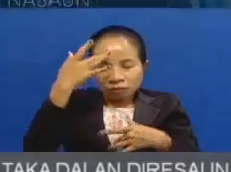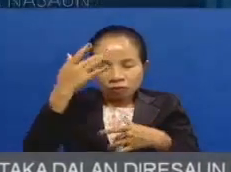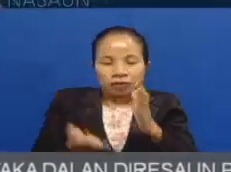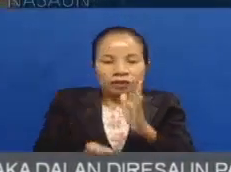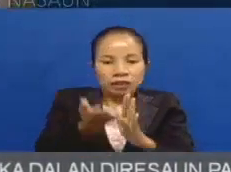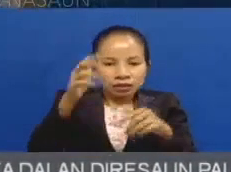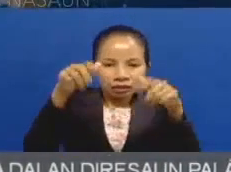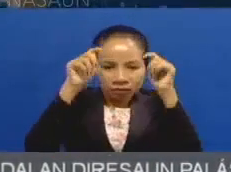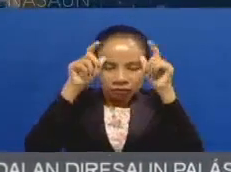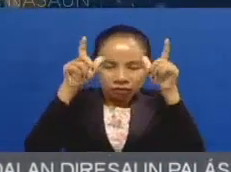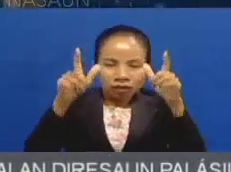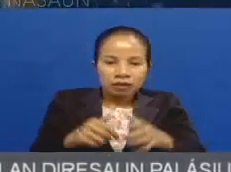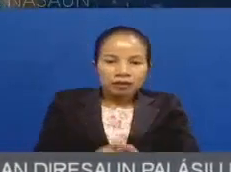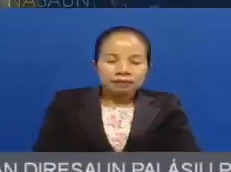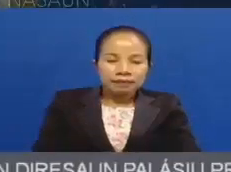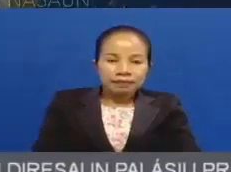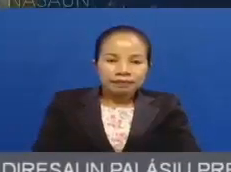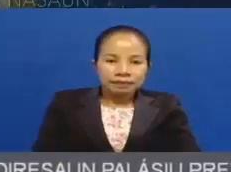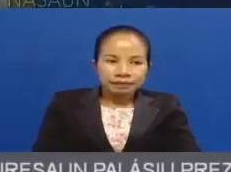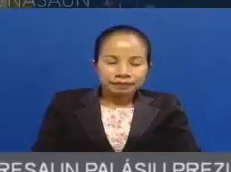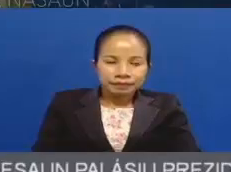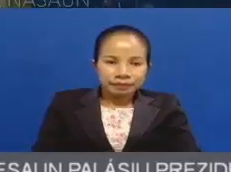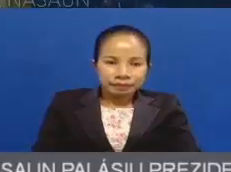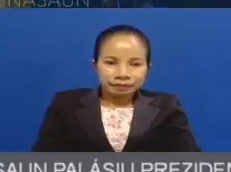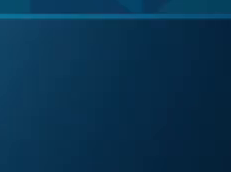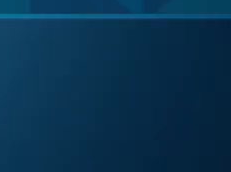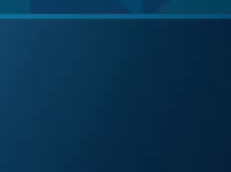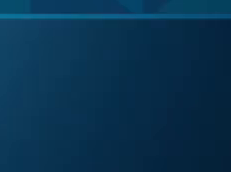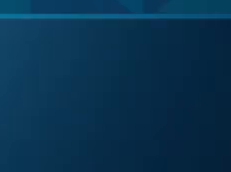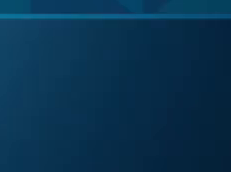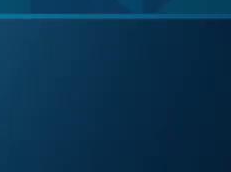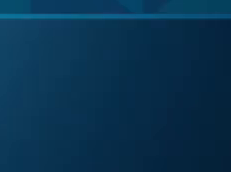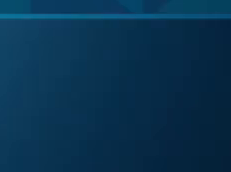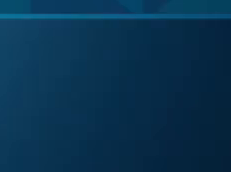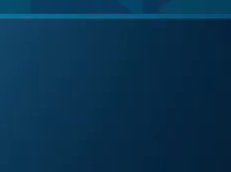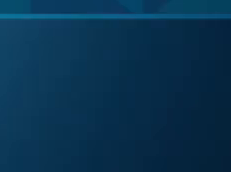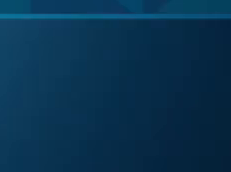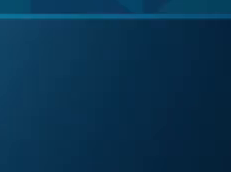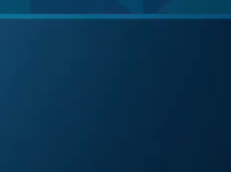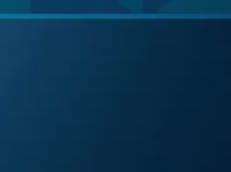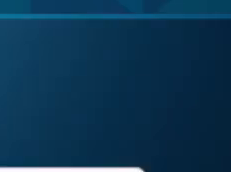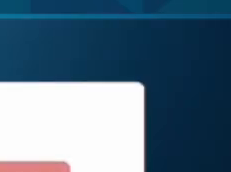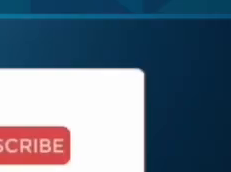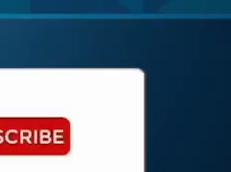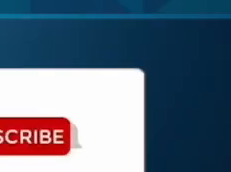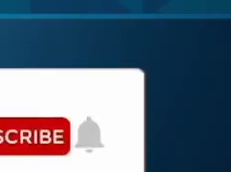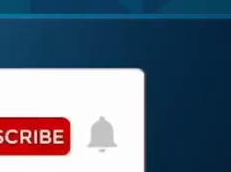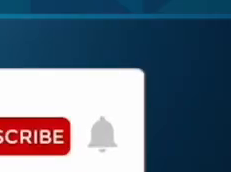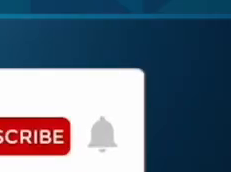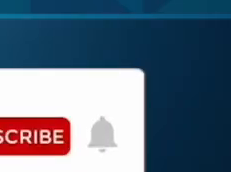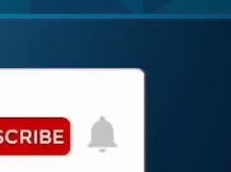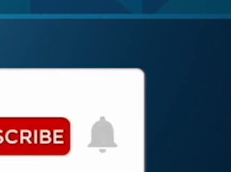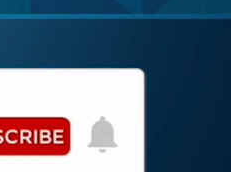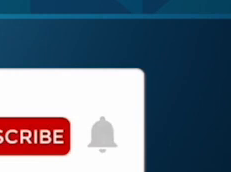ia Timor-Leste. Laurindo Razaba, Domingos de Deus, RTTL. A tu retan informação factuais não